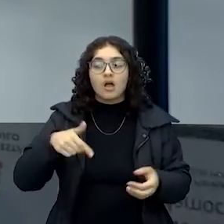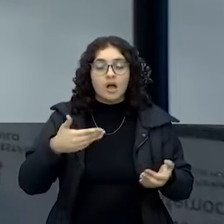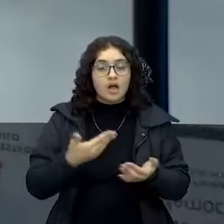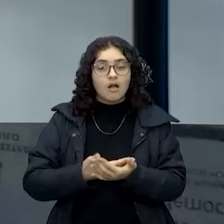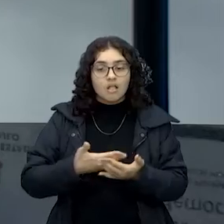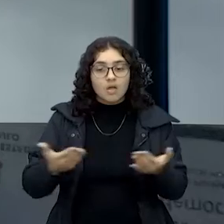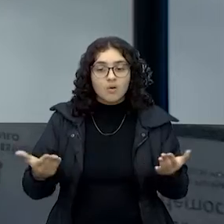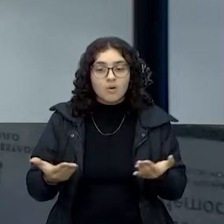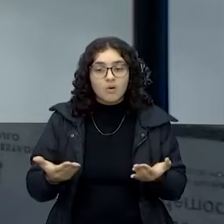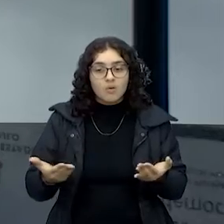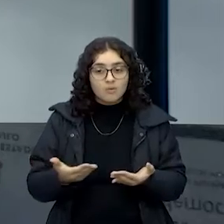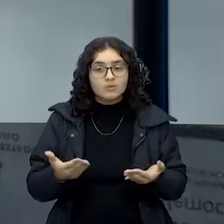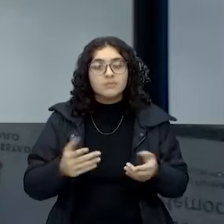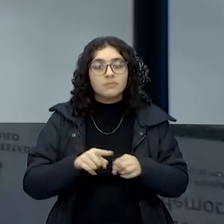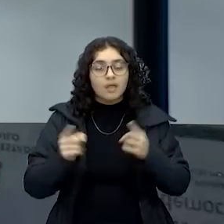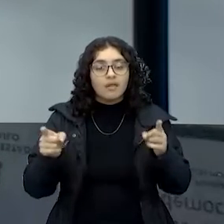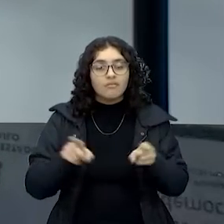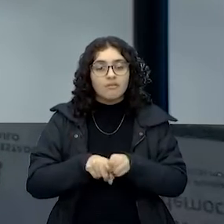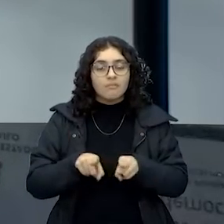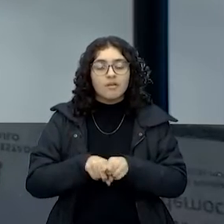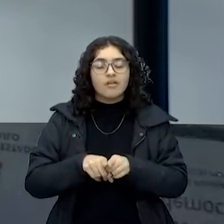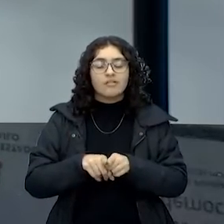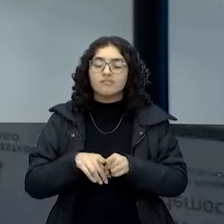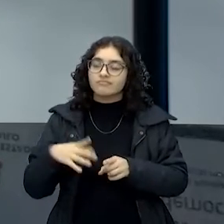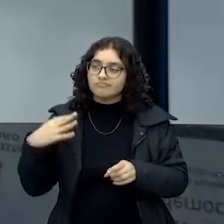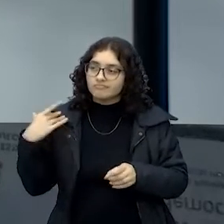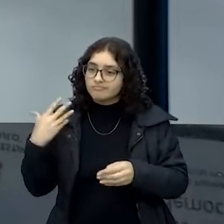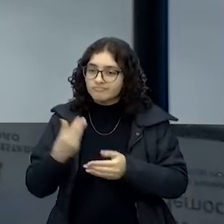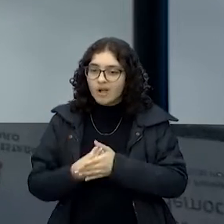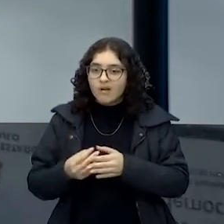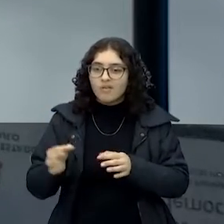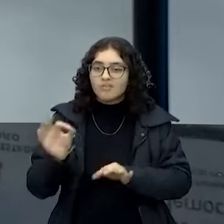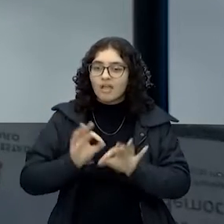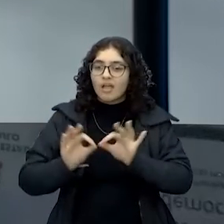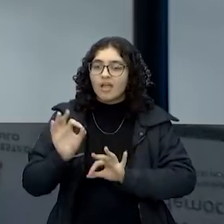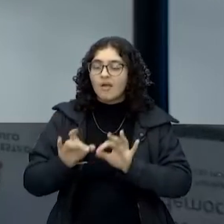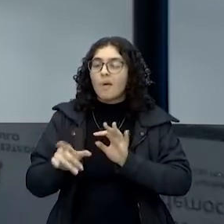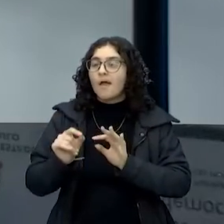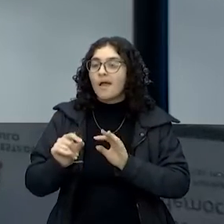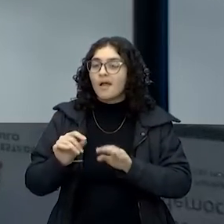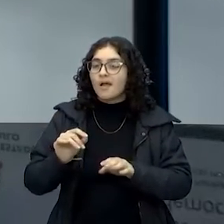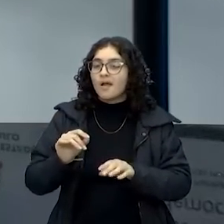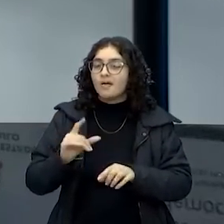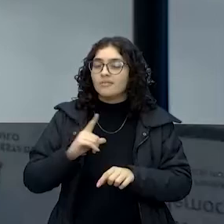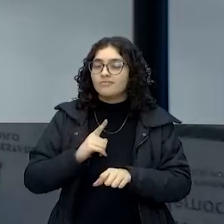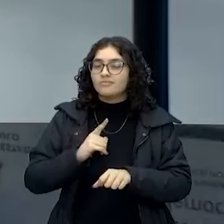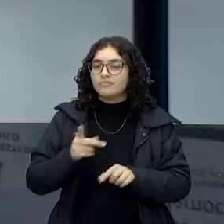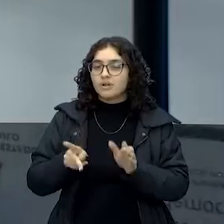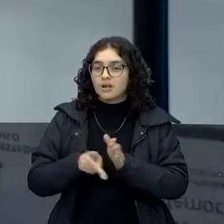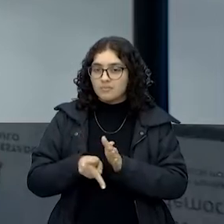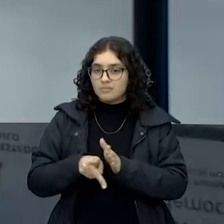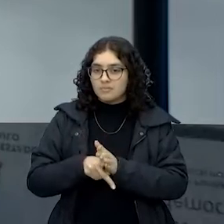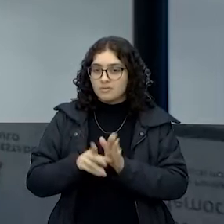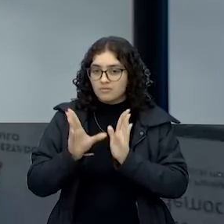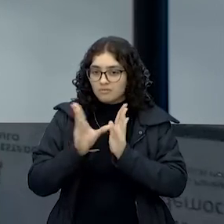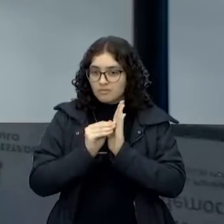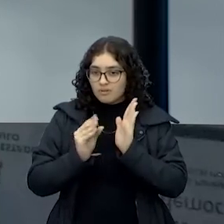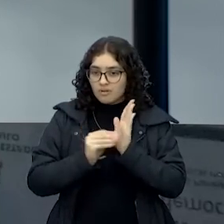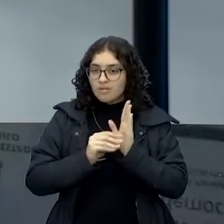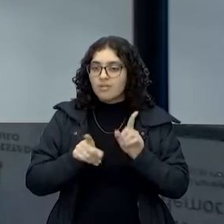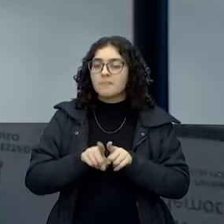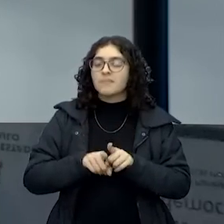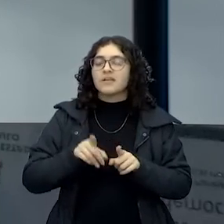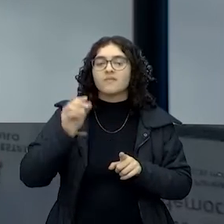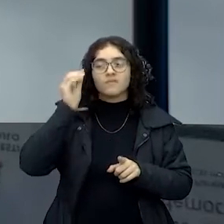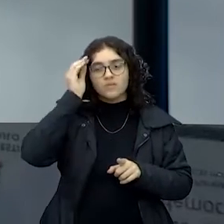hoje, mas também nós vamos fazer a nossa recapitulação de alguns conteúdos e voltar aí no tempo para falar do